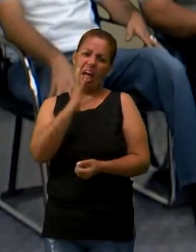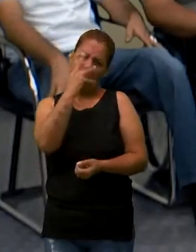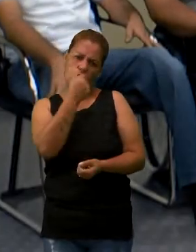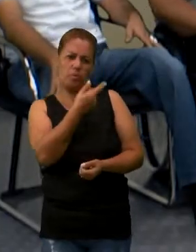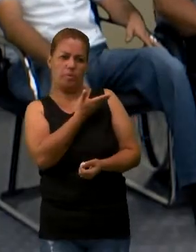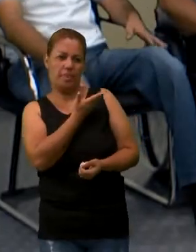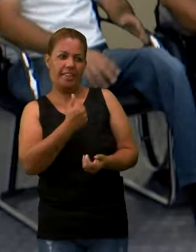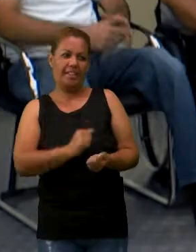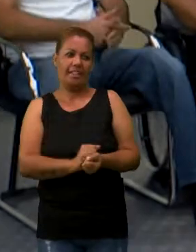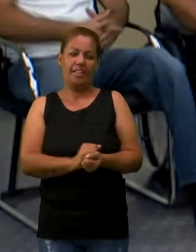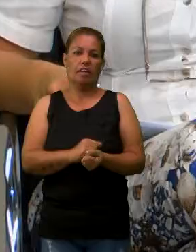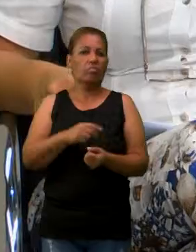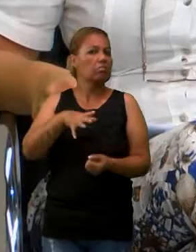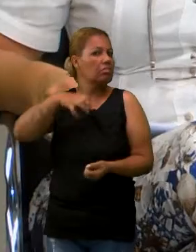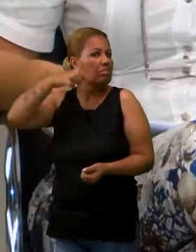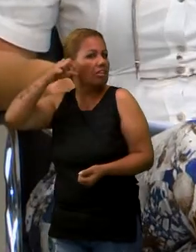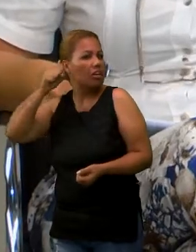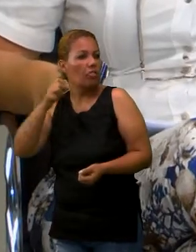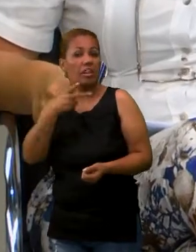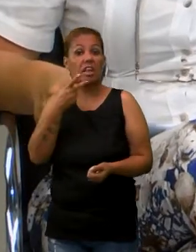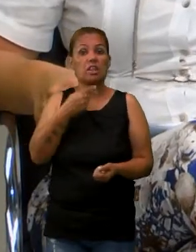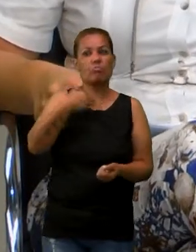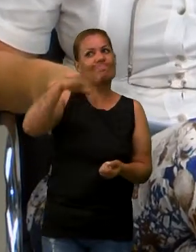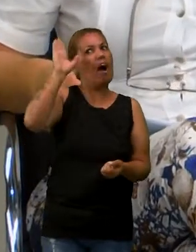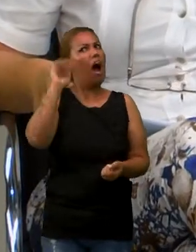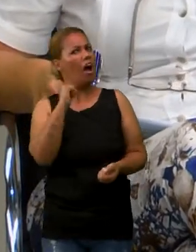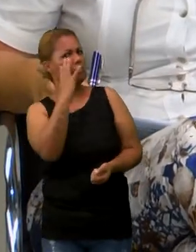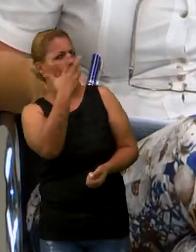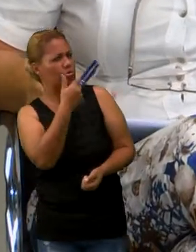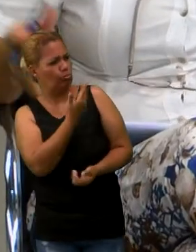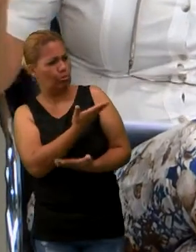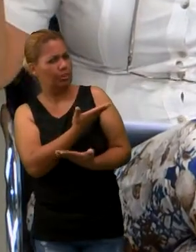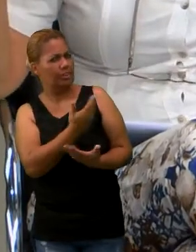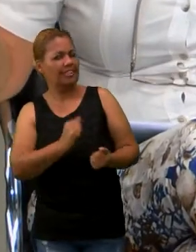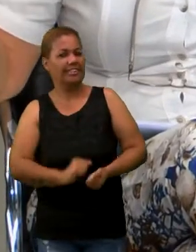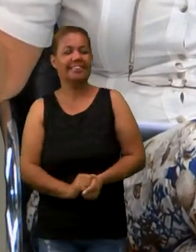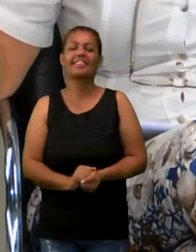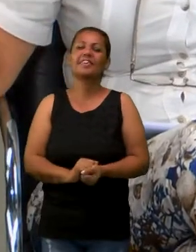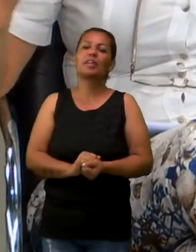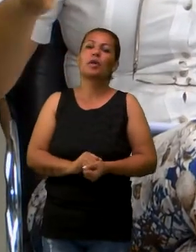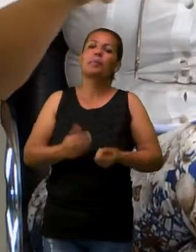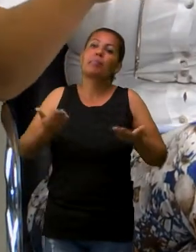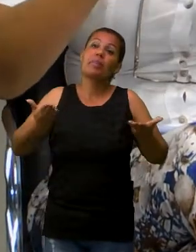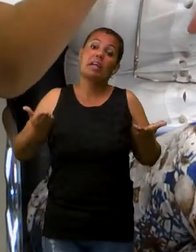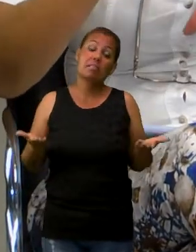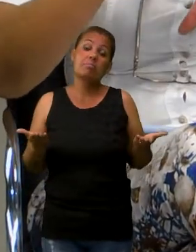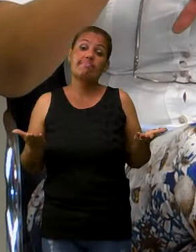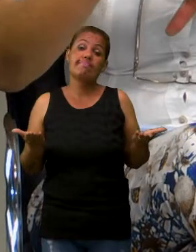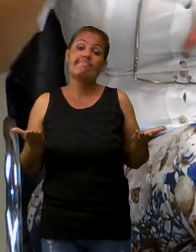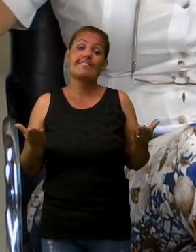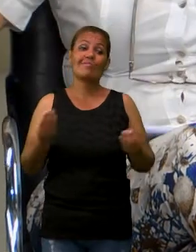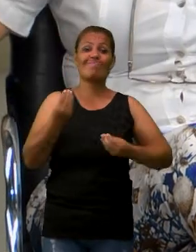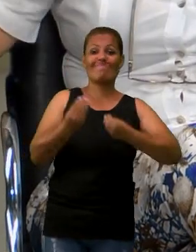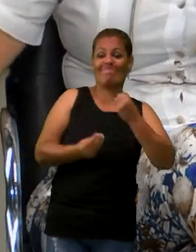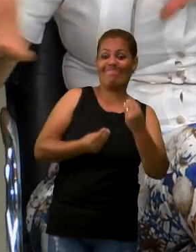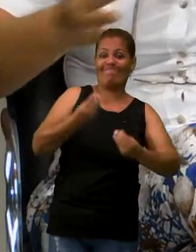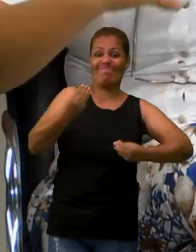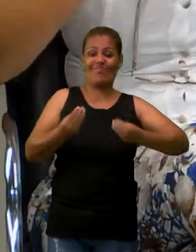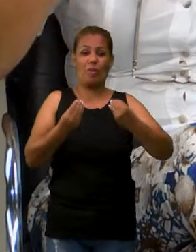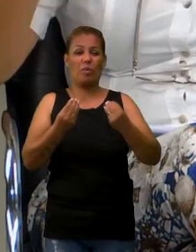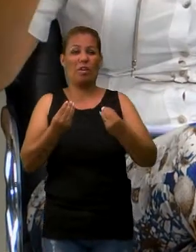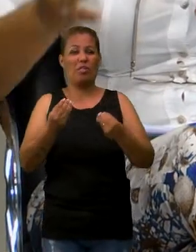então você está ouvindo eles estão falando que eles são mais bonitas mas e aí você e começou então a